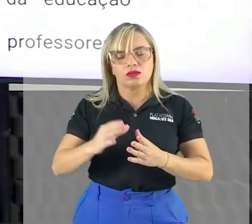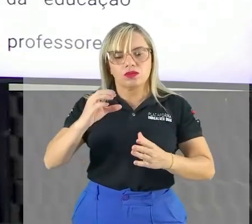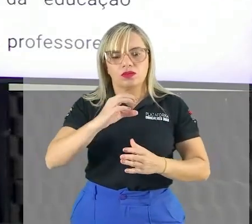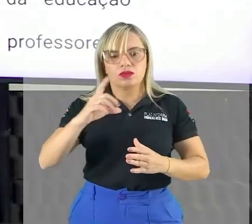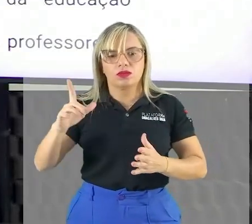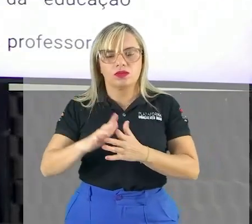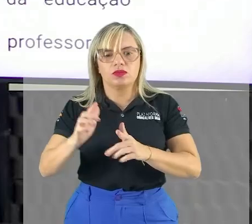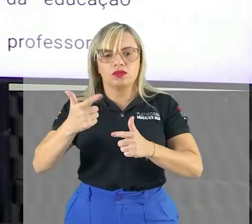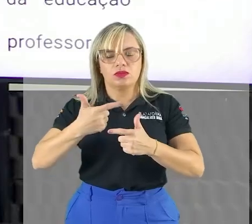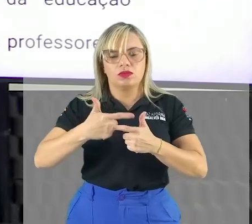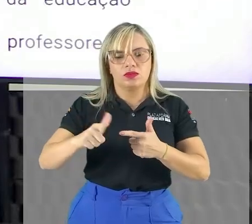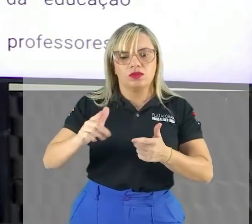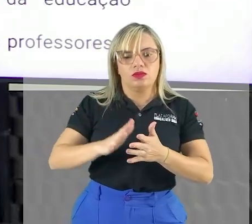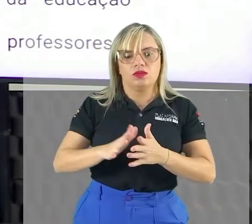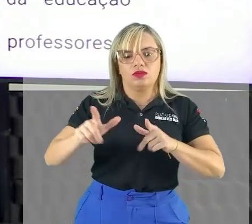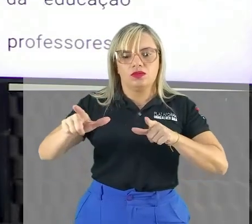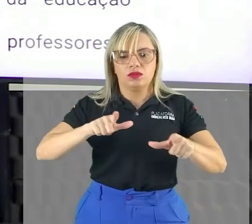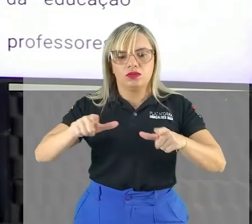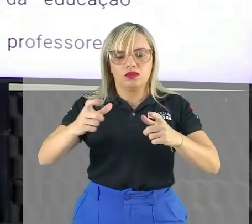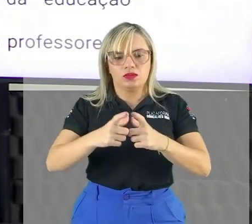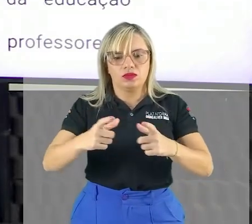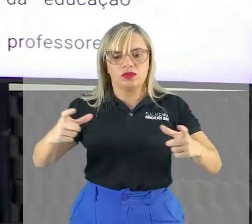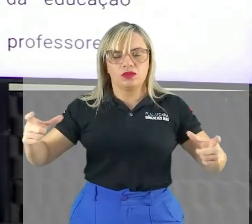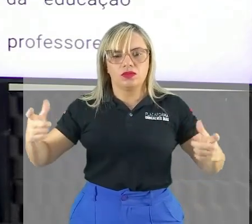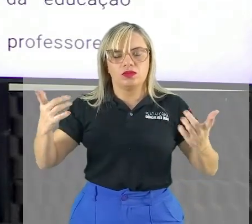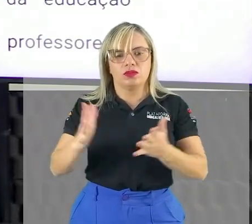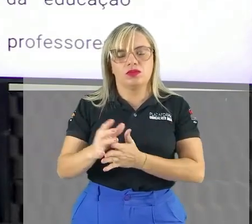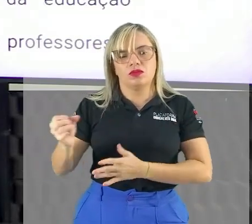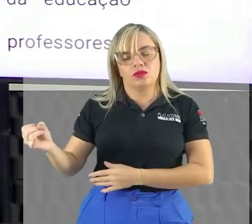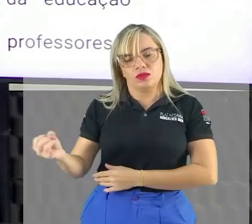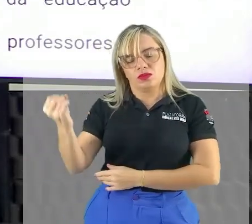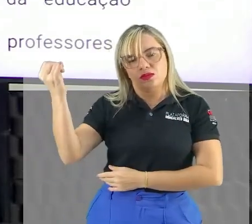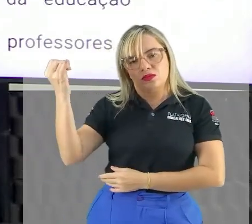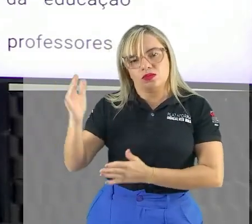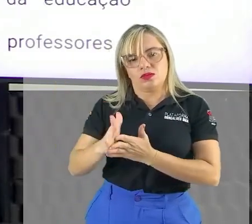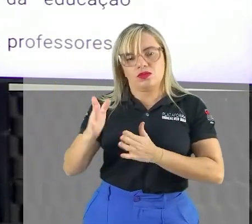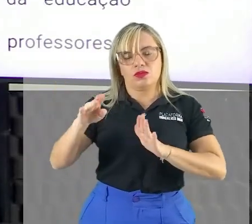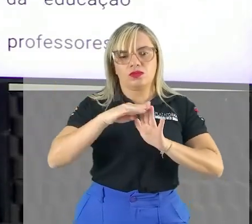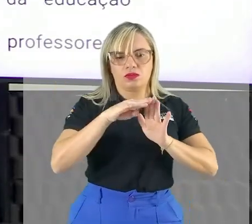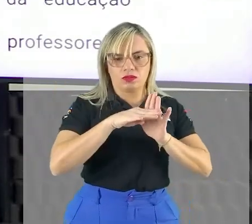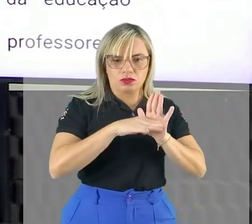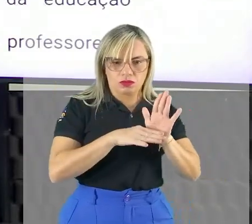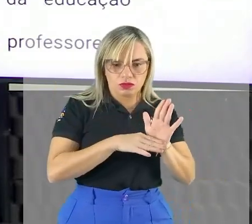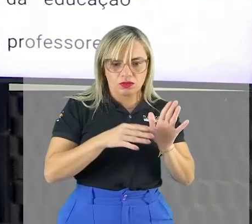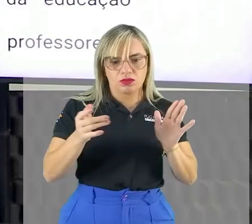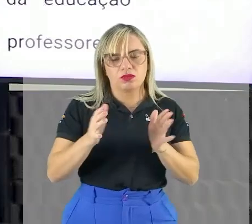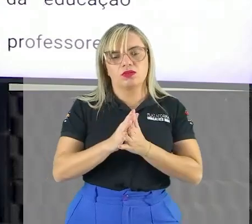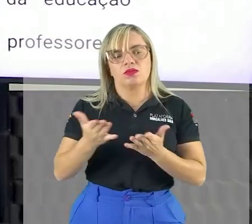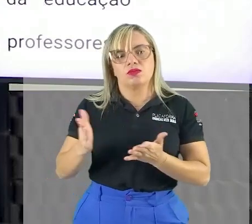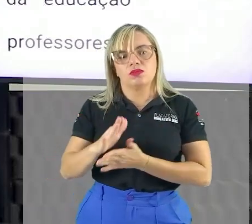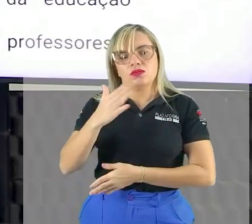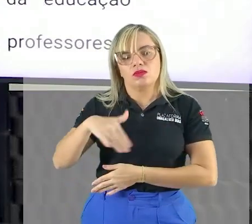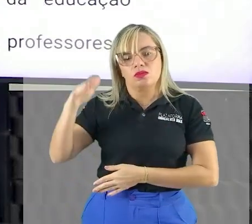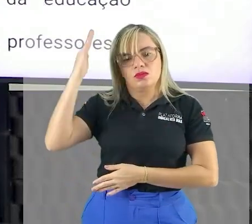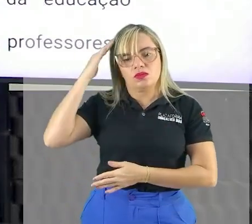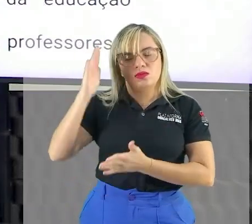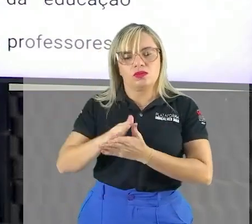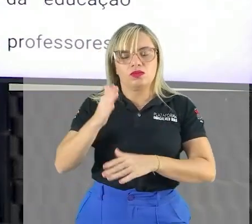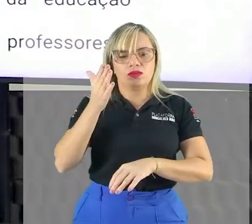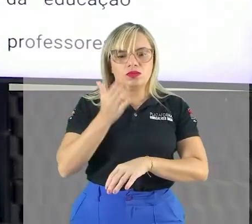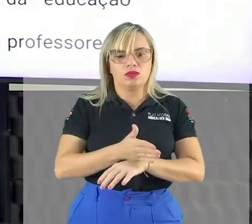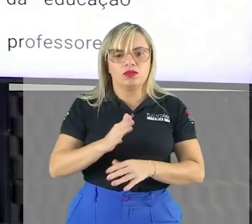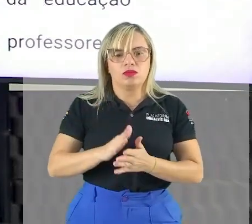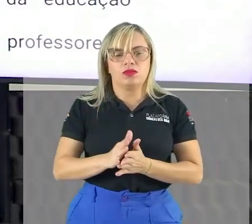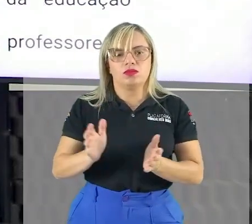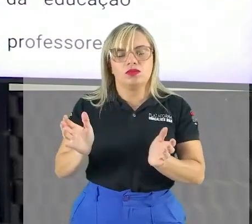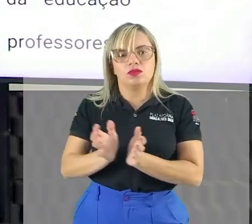divisão maior do trabalho. Tá? Então é importante entender isso. Bom, lá no medieval, lá no